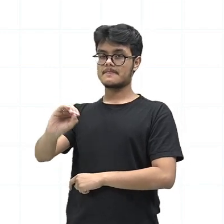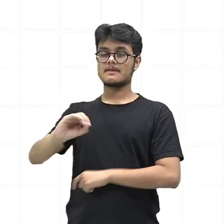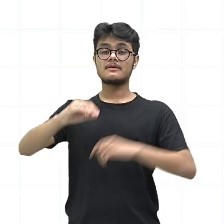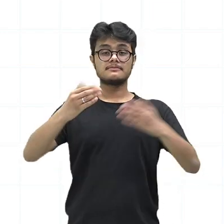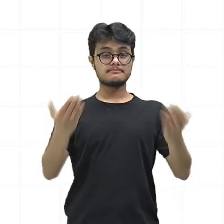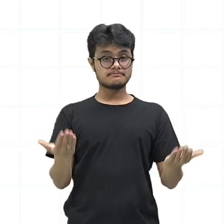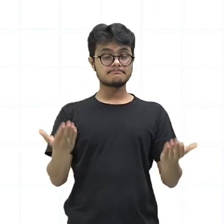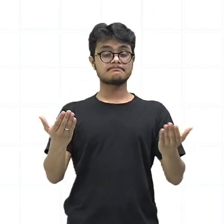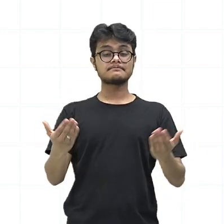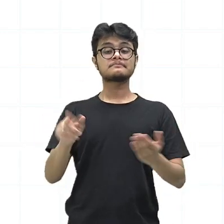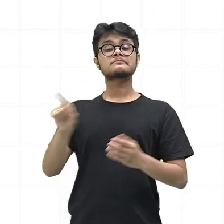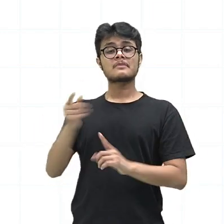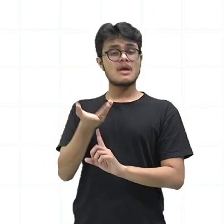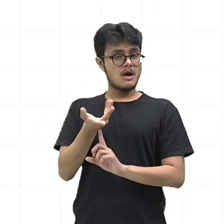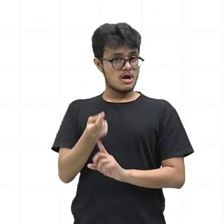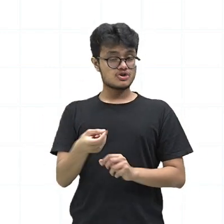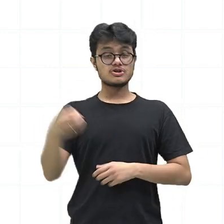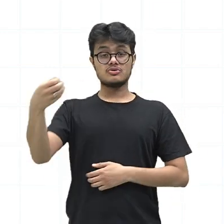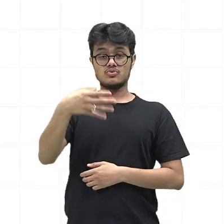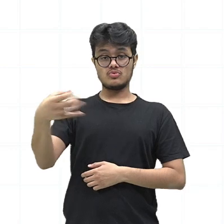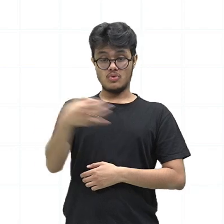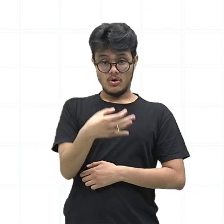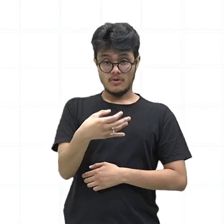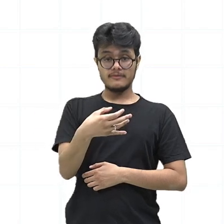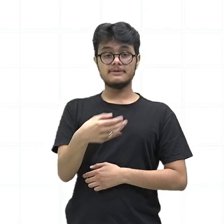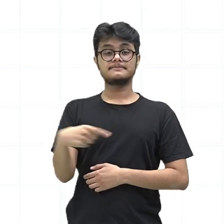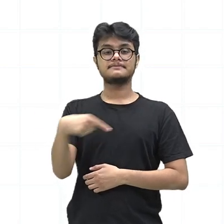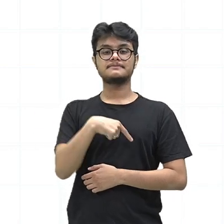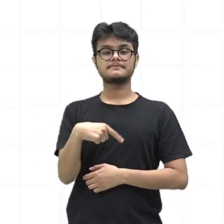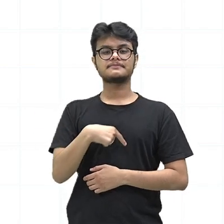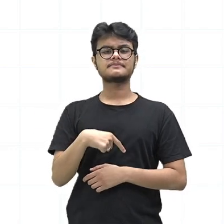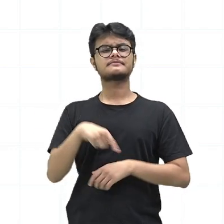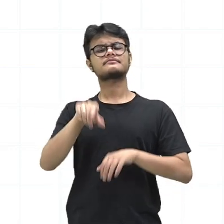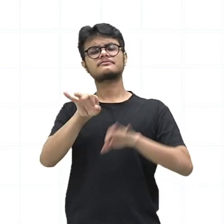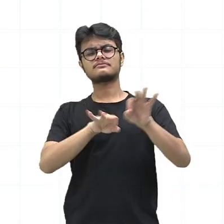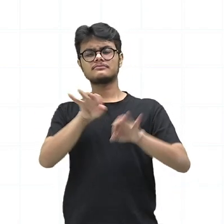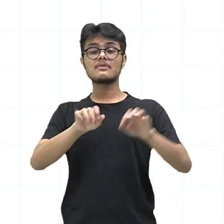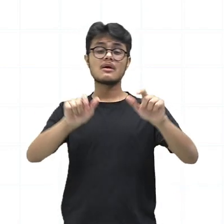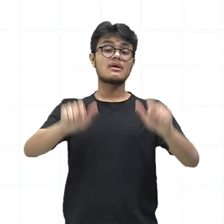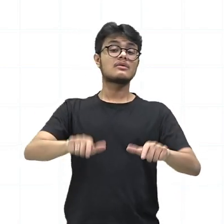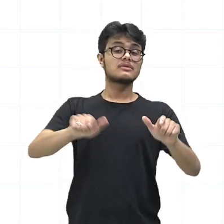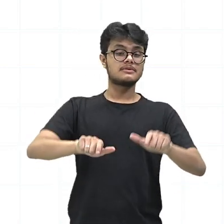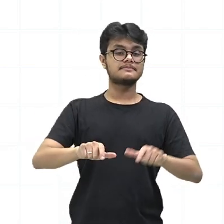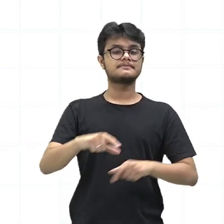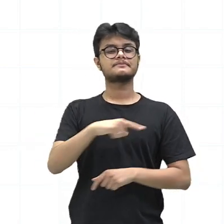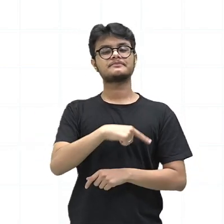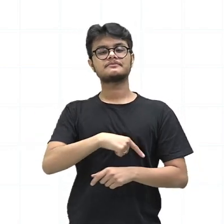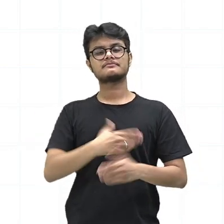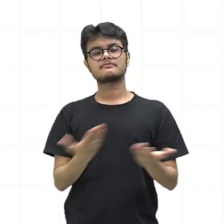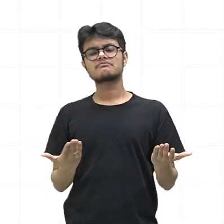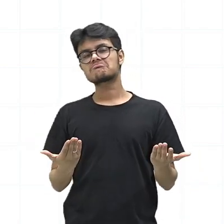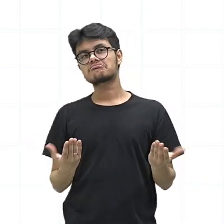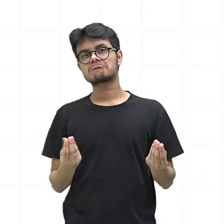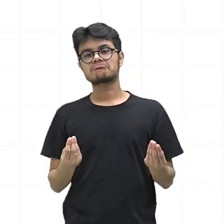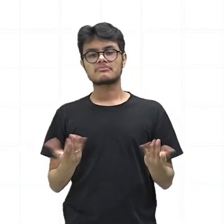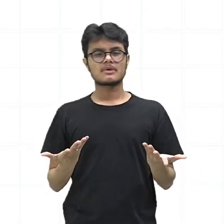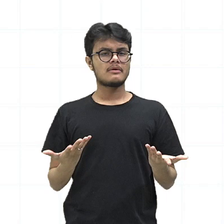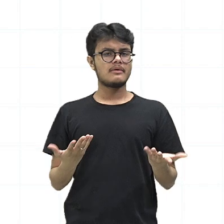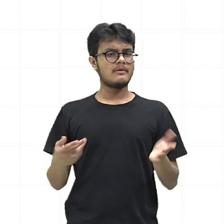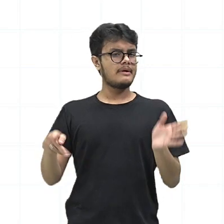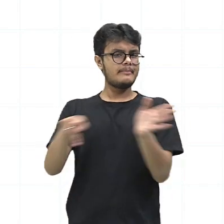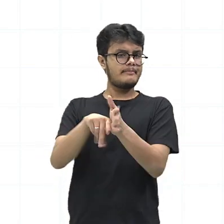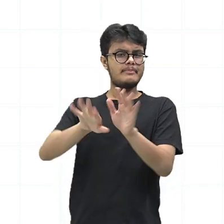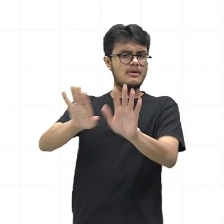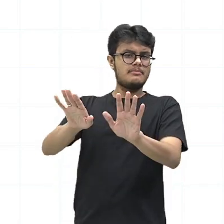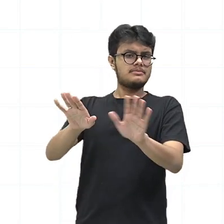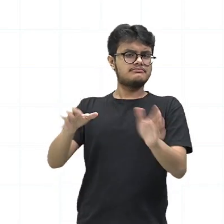artística contemporânea, composta por elementos organizados em um ambiente. Ela pode ter um caráter efêmero, ou seja, só existir ali